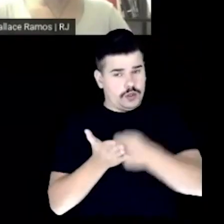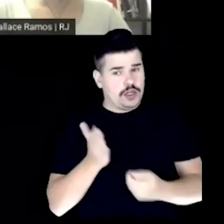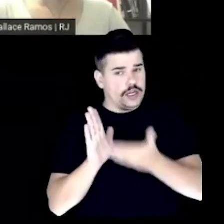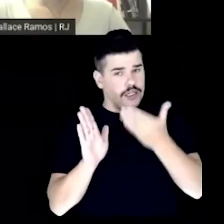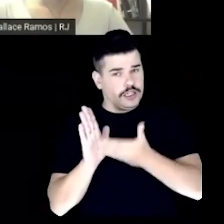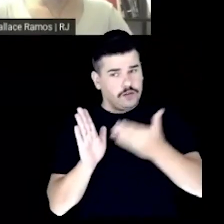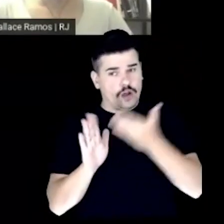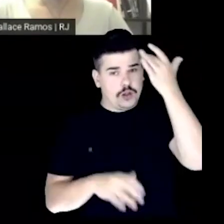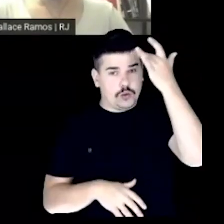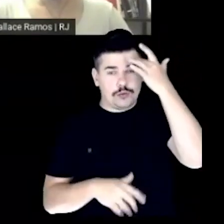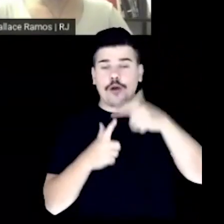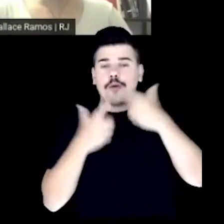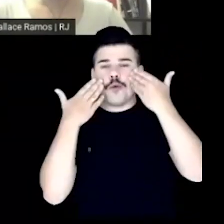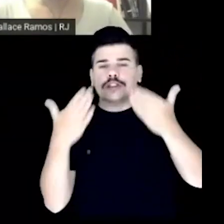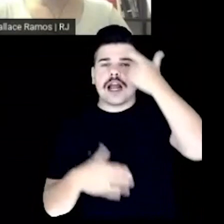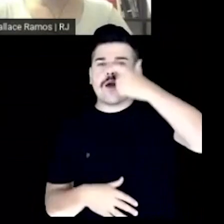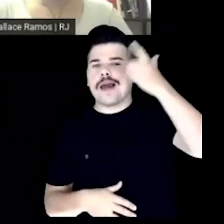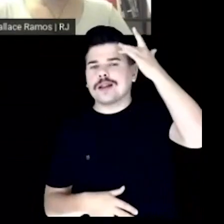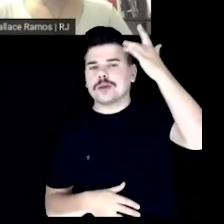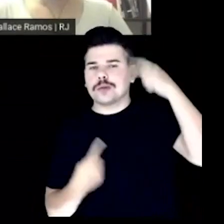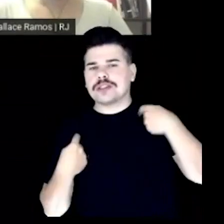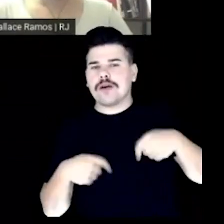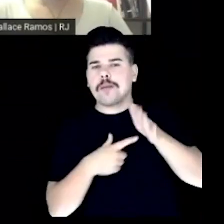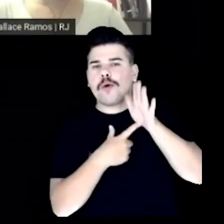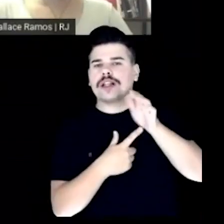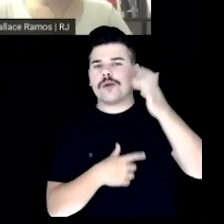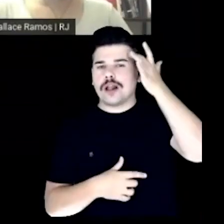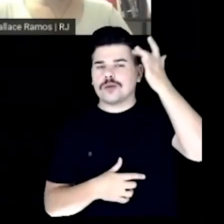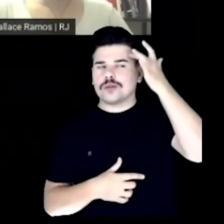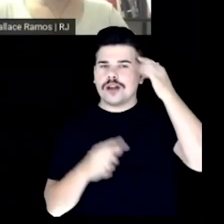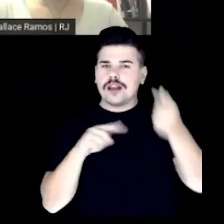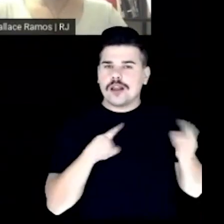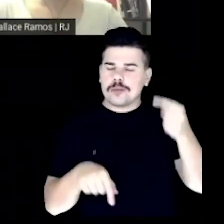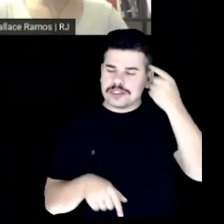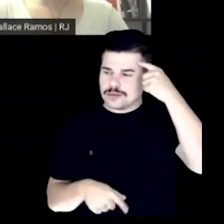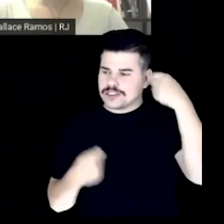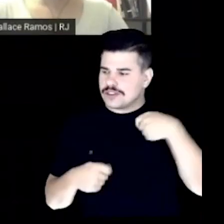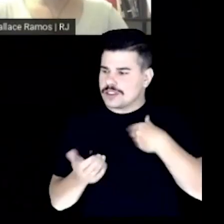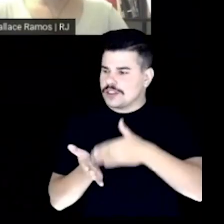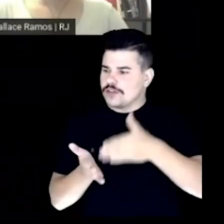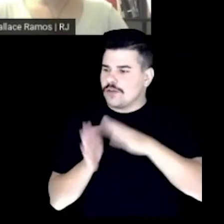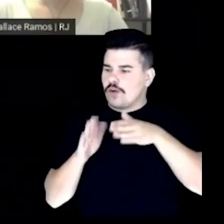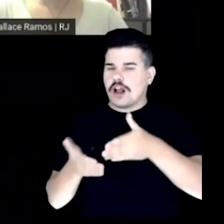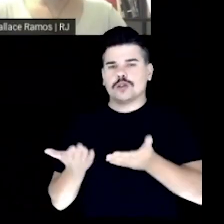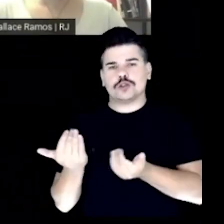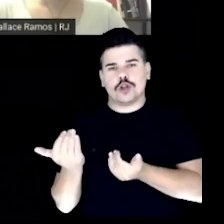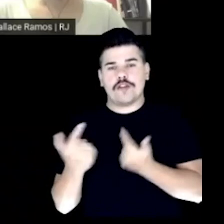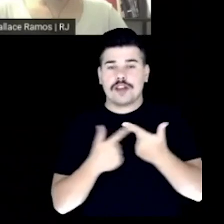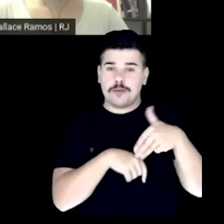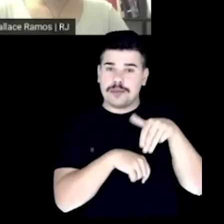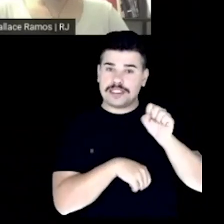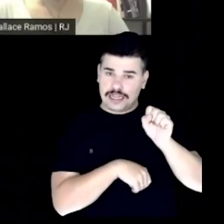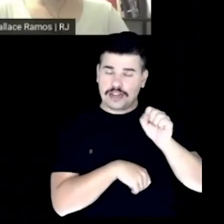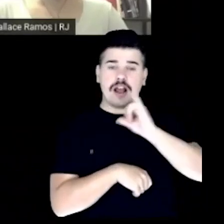porque eu precisava mostrar que eu era adulta, e daí eu, cara, eu preciso de um livro pra jovem, fiquei. Quando